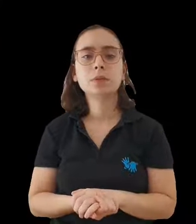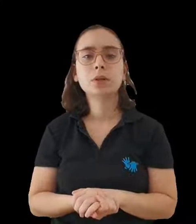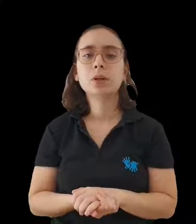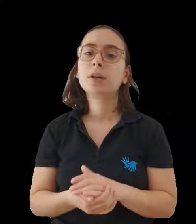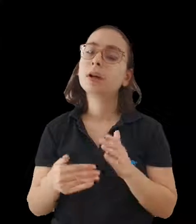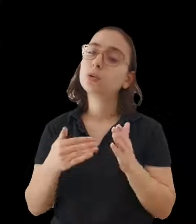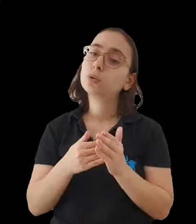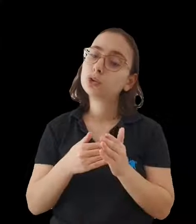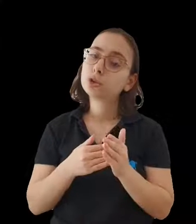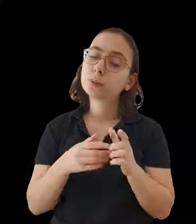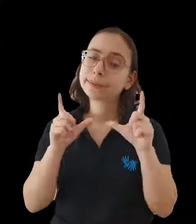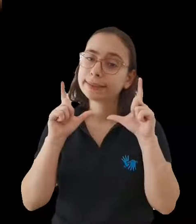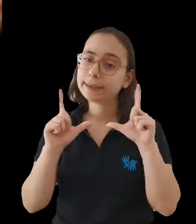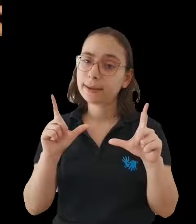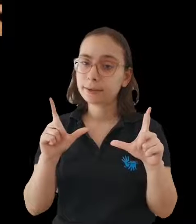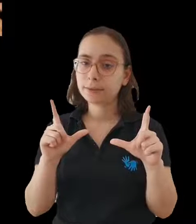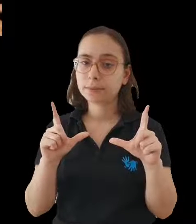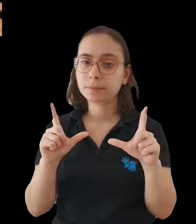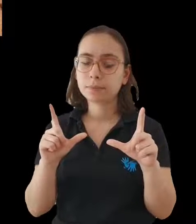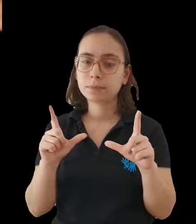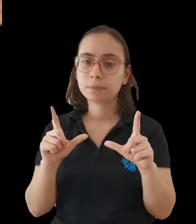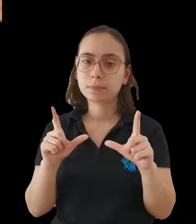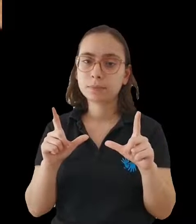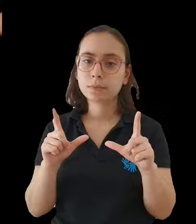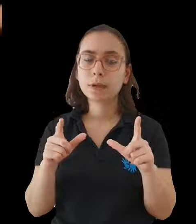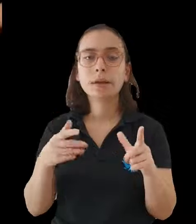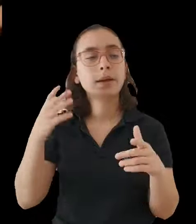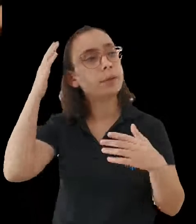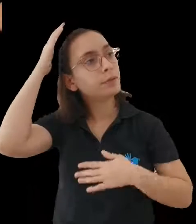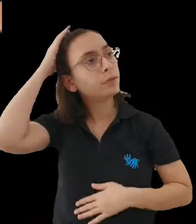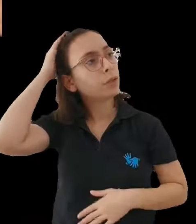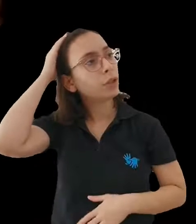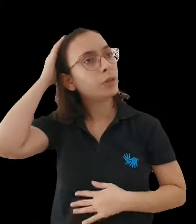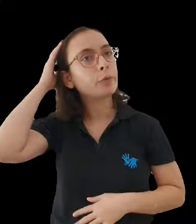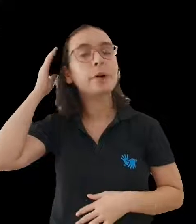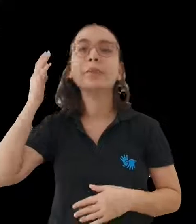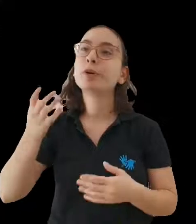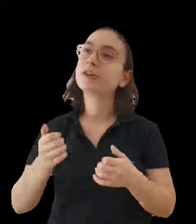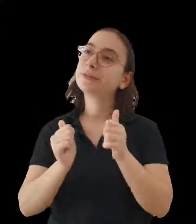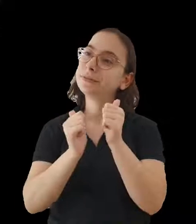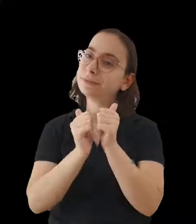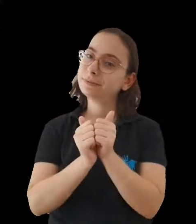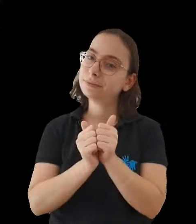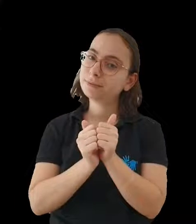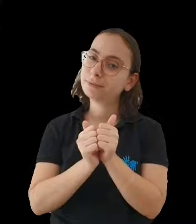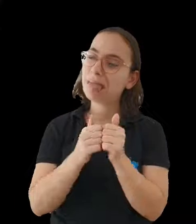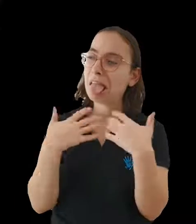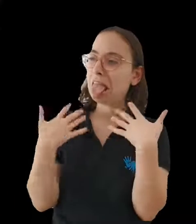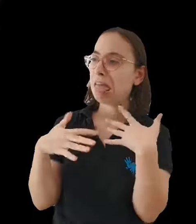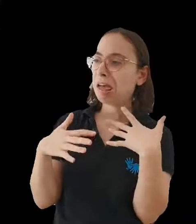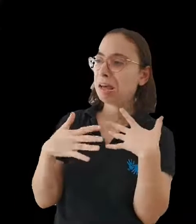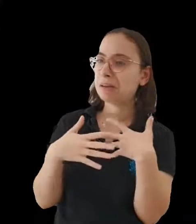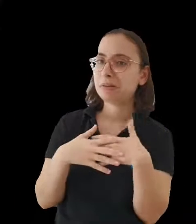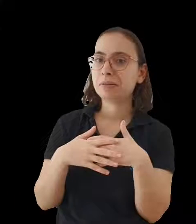cena, ela foi tomar banho, o sapo vai tomar banho com ela fica com nojo, aí